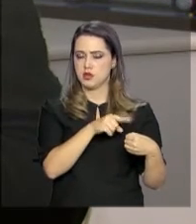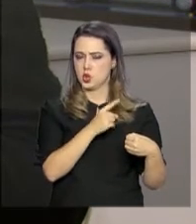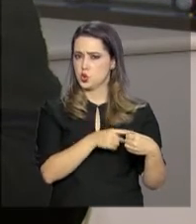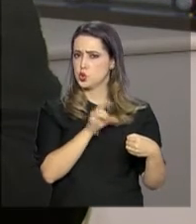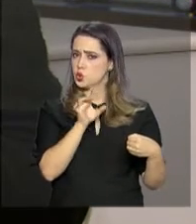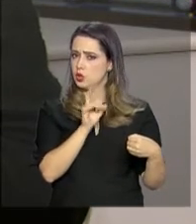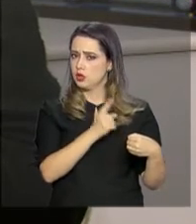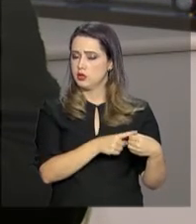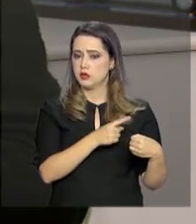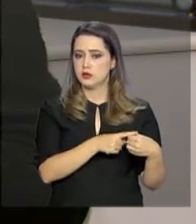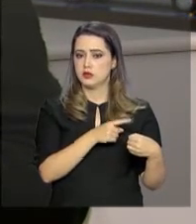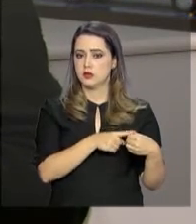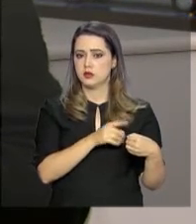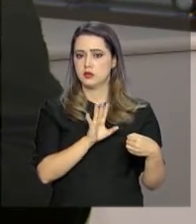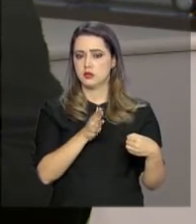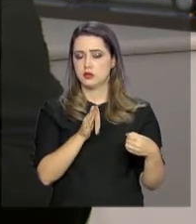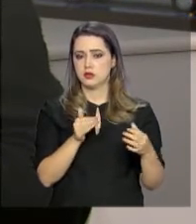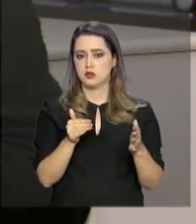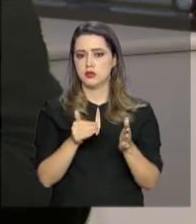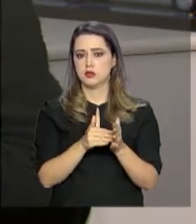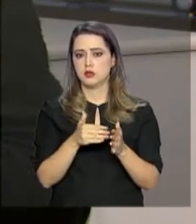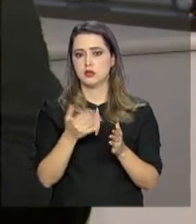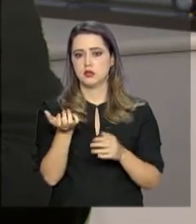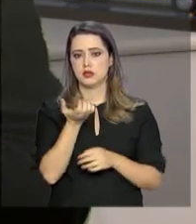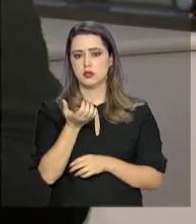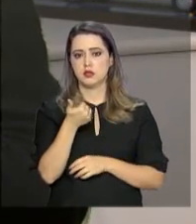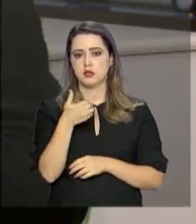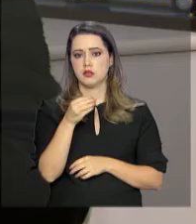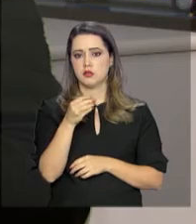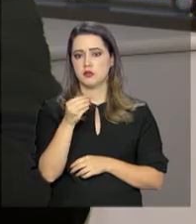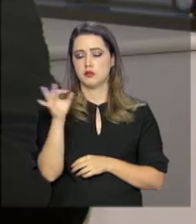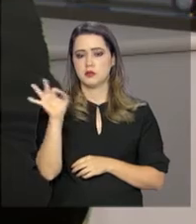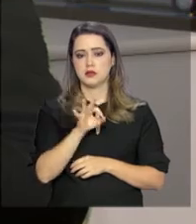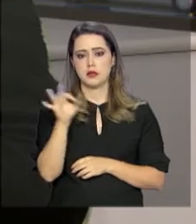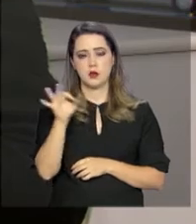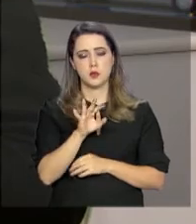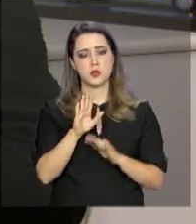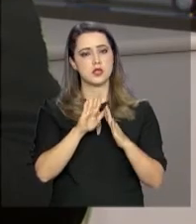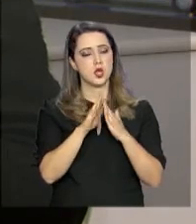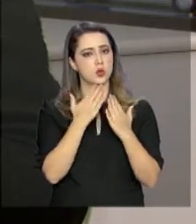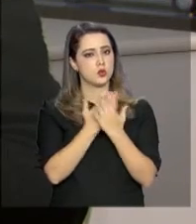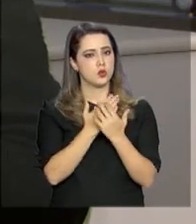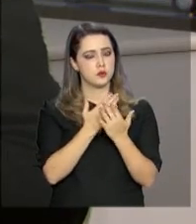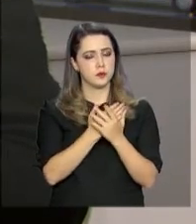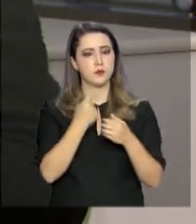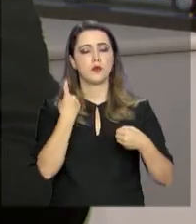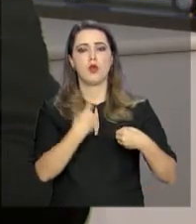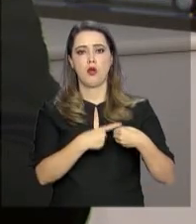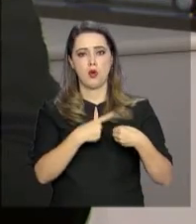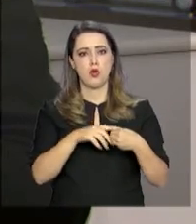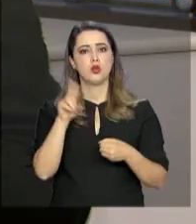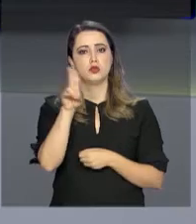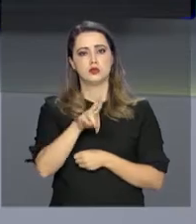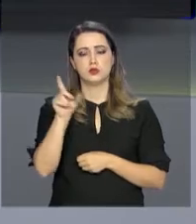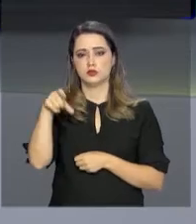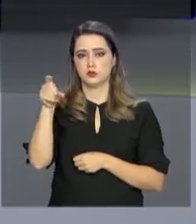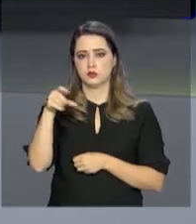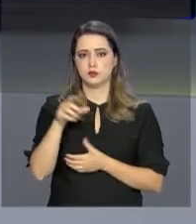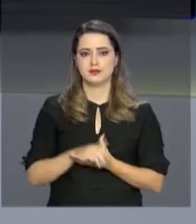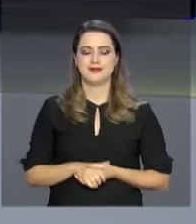atingir a marca de sempre o santo 100% e escolas operacionalizando com cartão